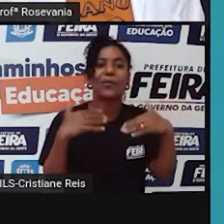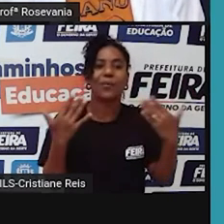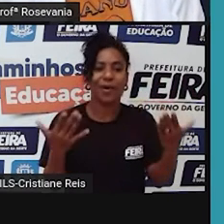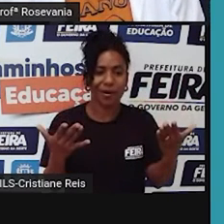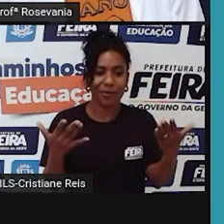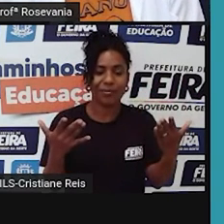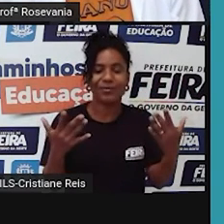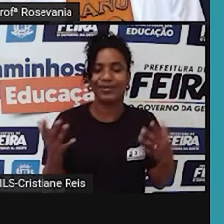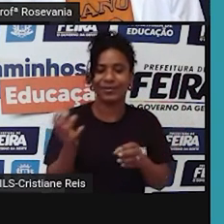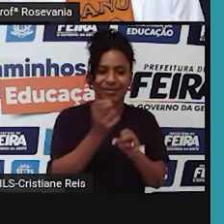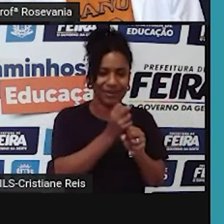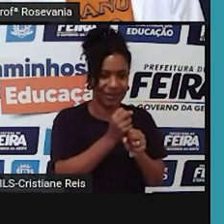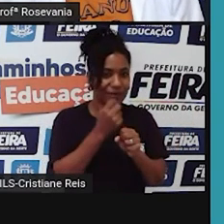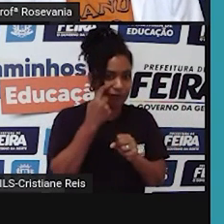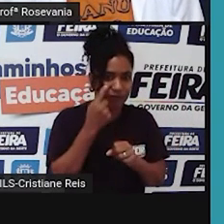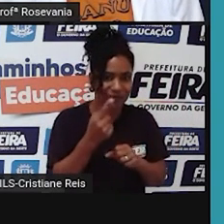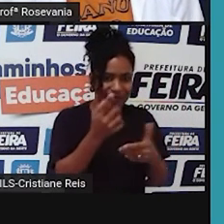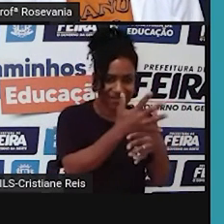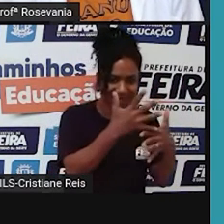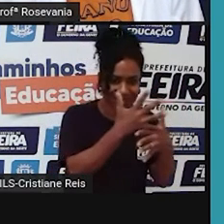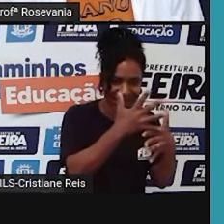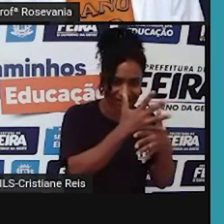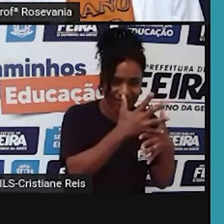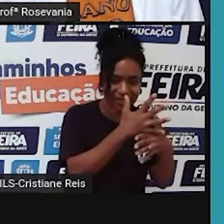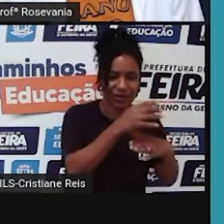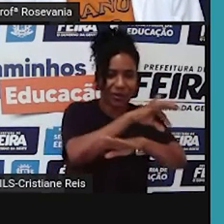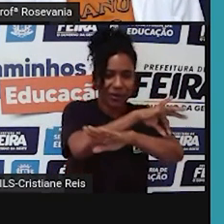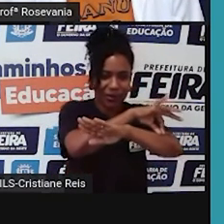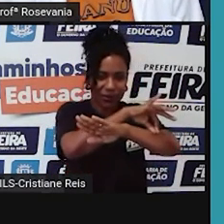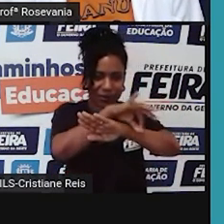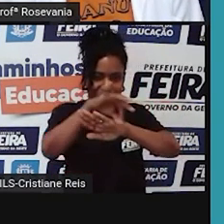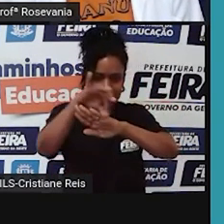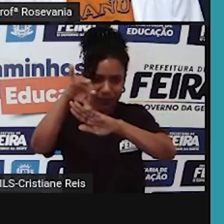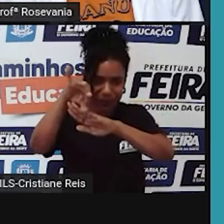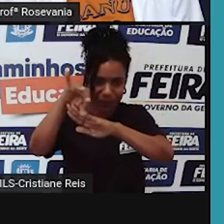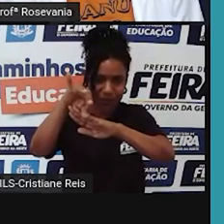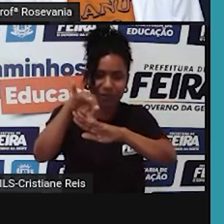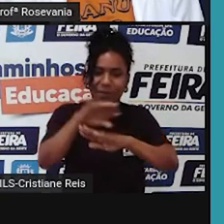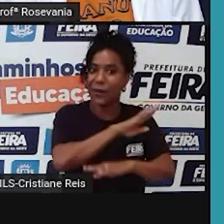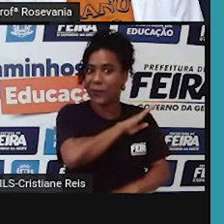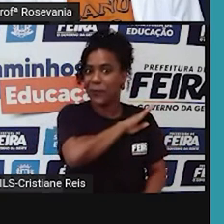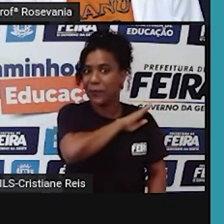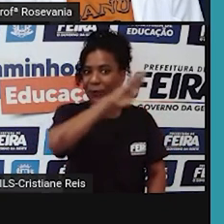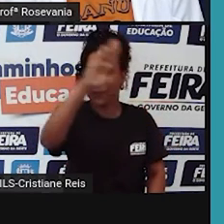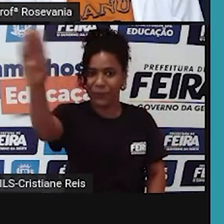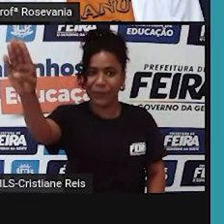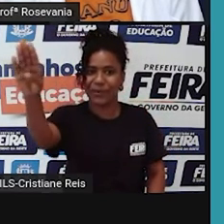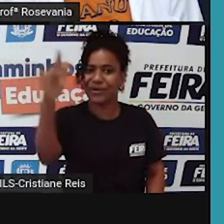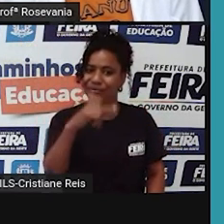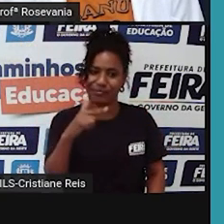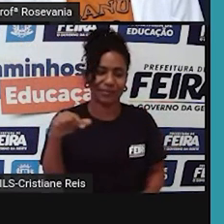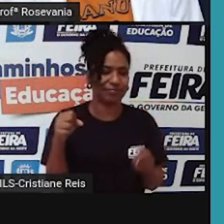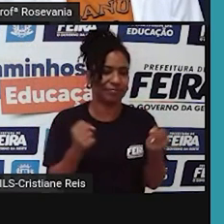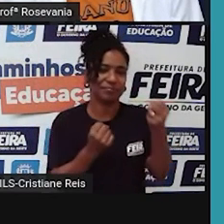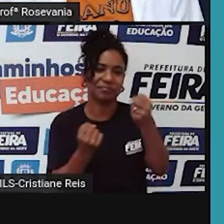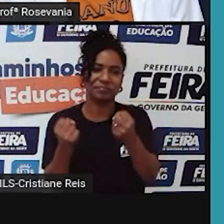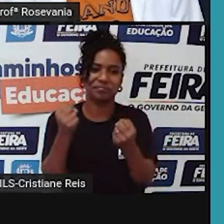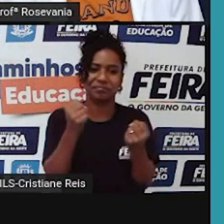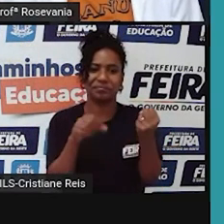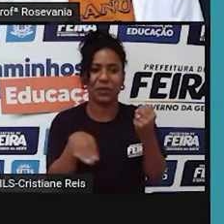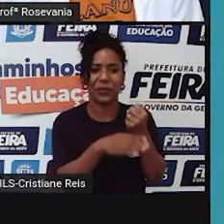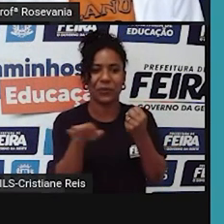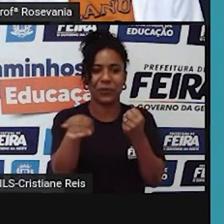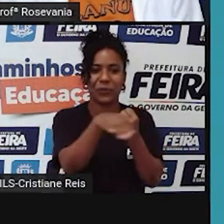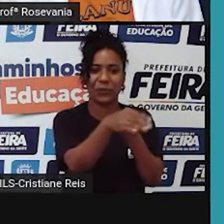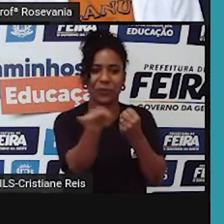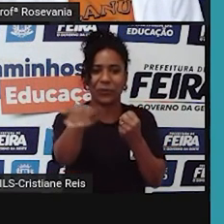Curitiba e Natal, claro que em linha reta. Se você viaja, né, daqui para esse determinado lugar, você vai fazer um monte de